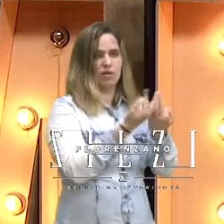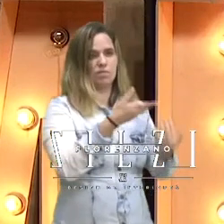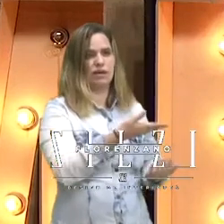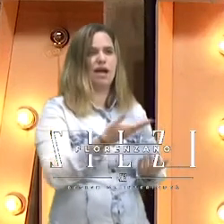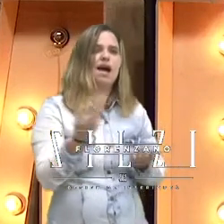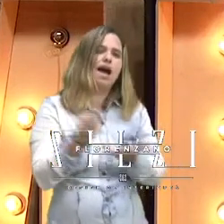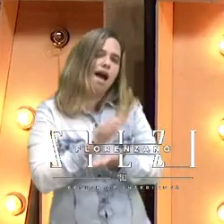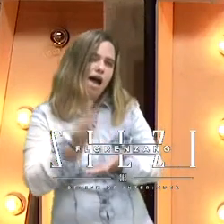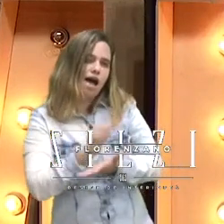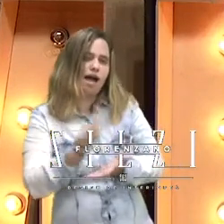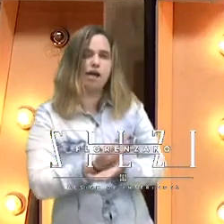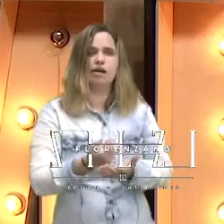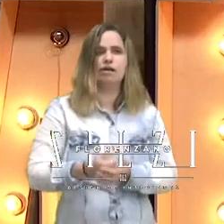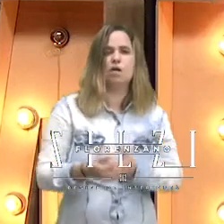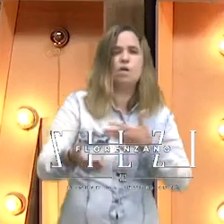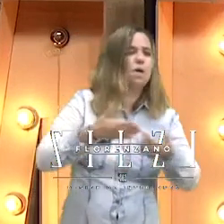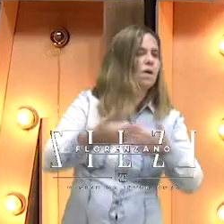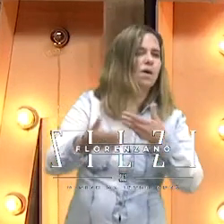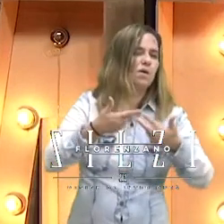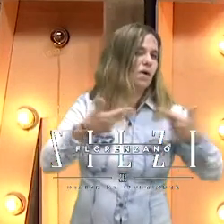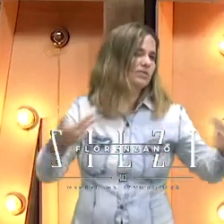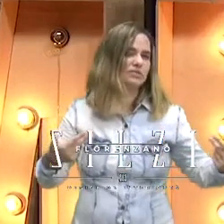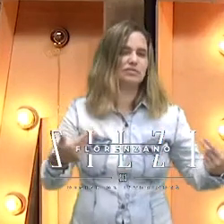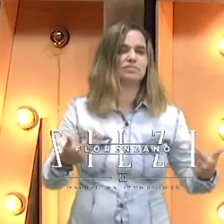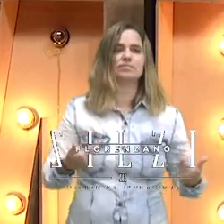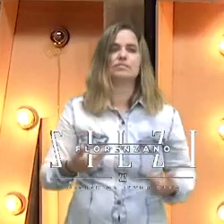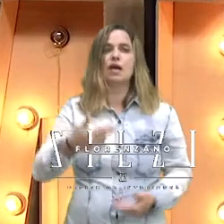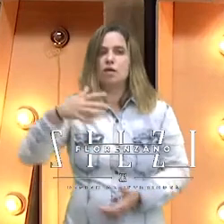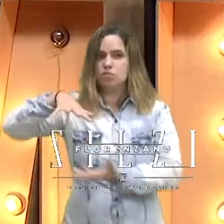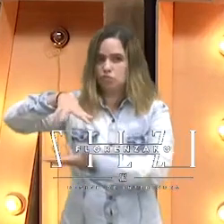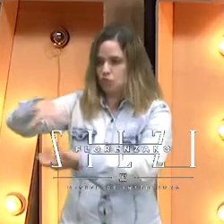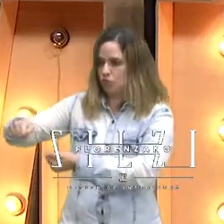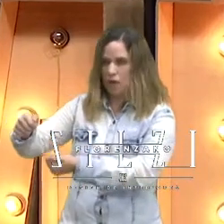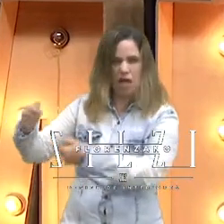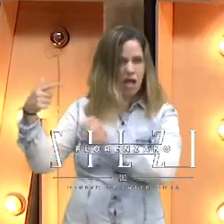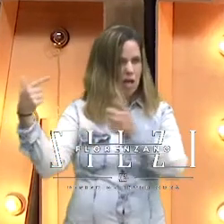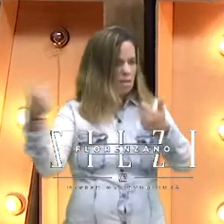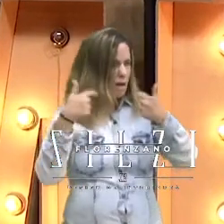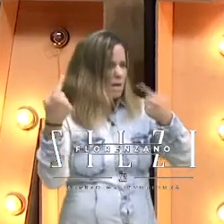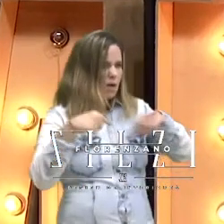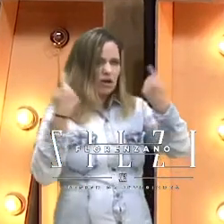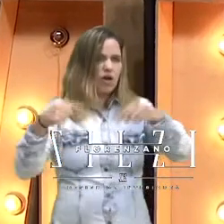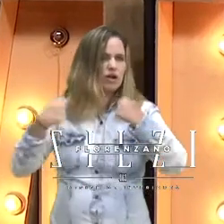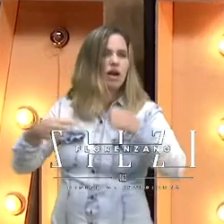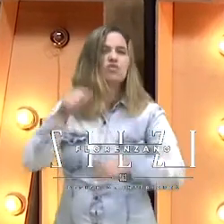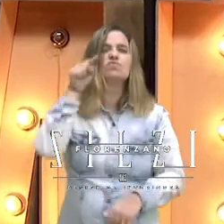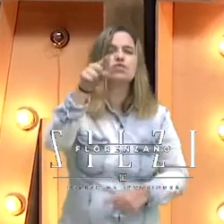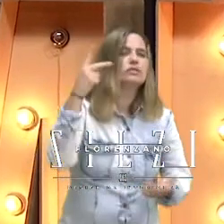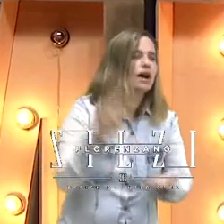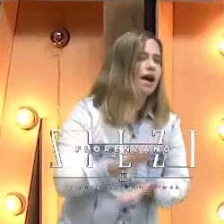nos apontam o nosso fracasso. Vários dedos nos apontam o nosso erro. Vários dedos nos apontam a